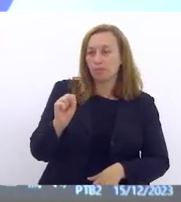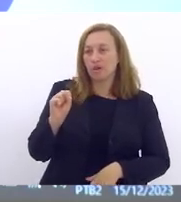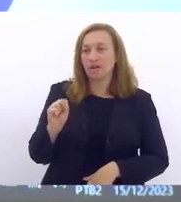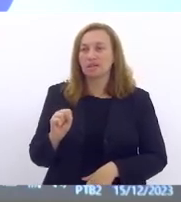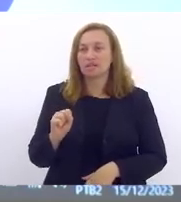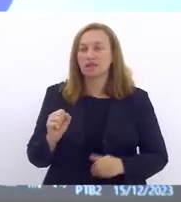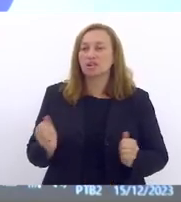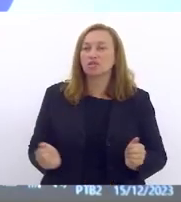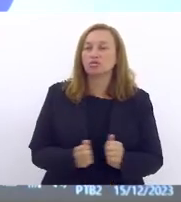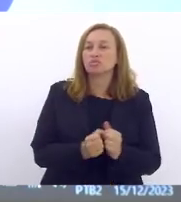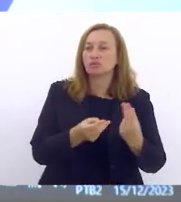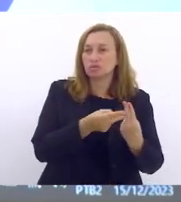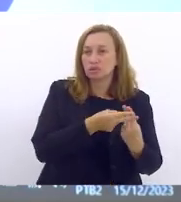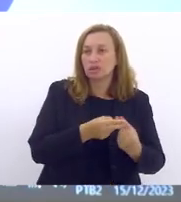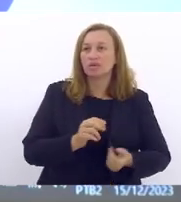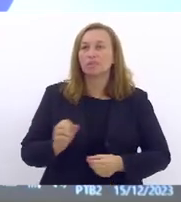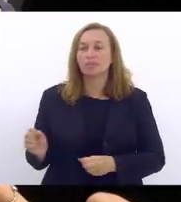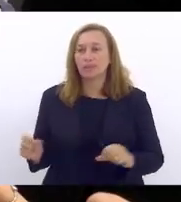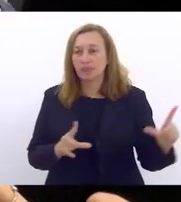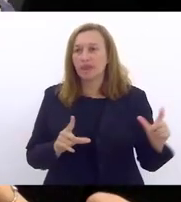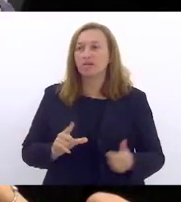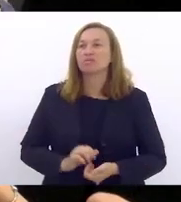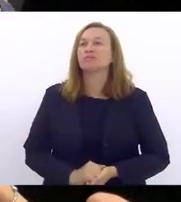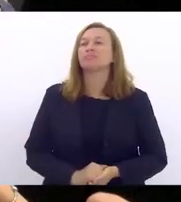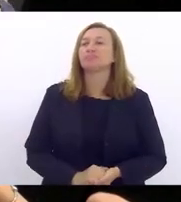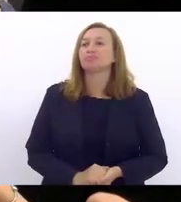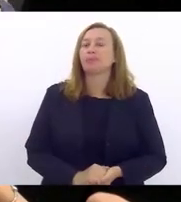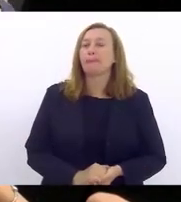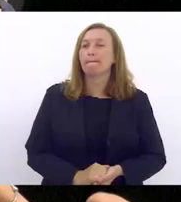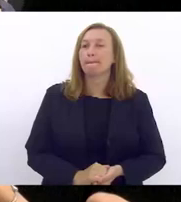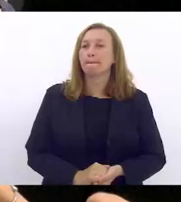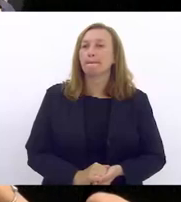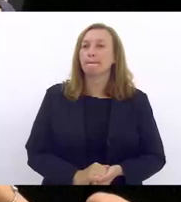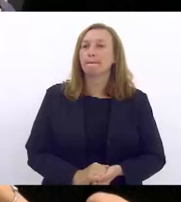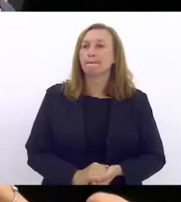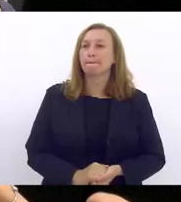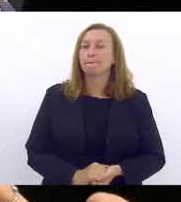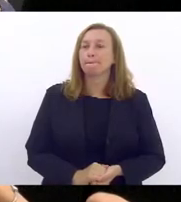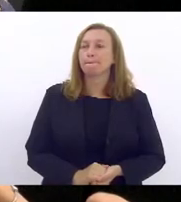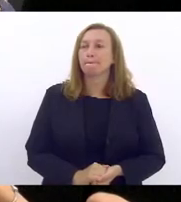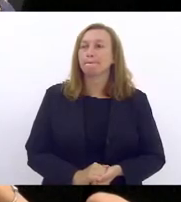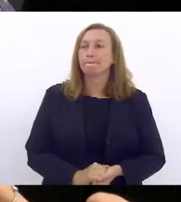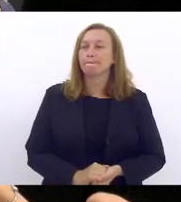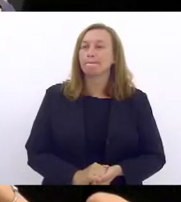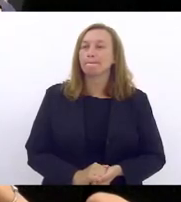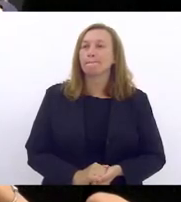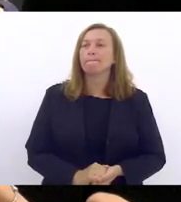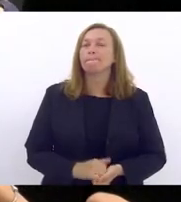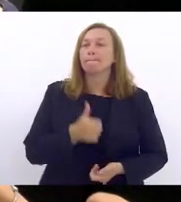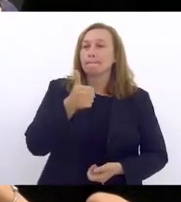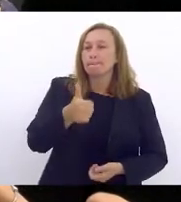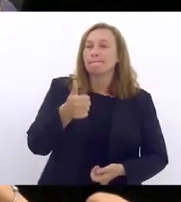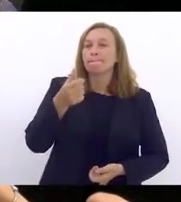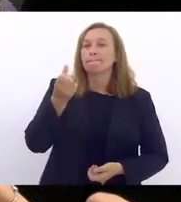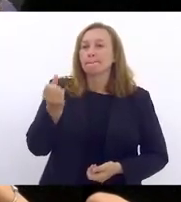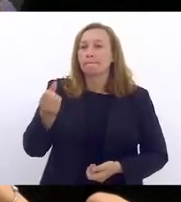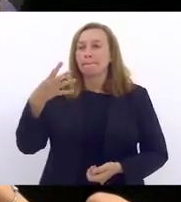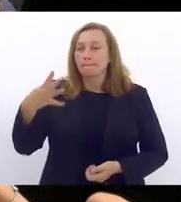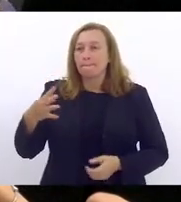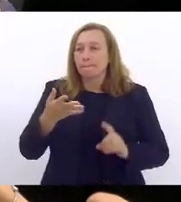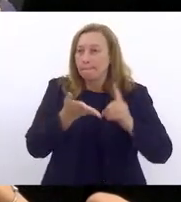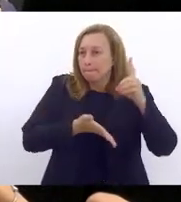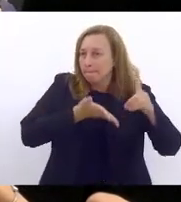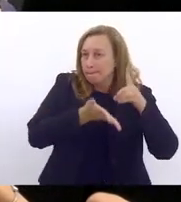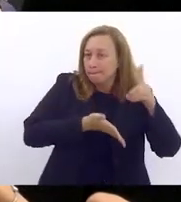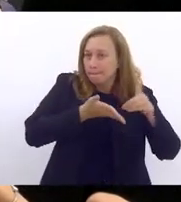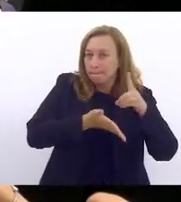SUS. Pode passar para mim? Até agora já passaram 164 doulas. no